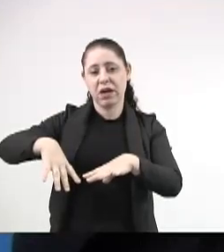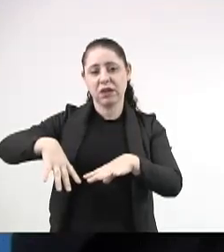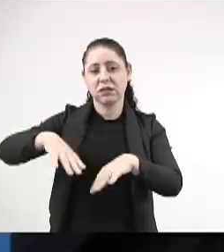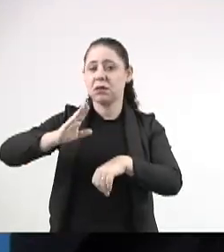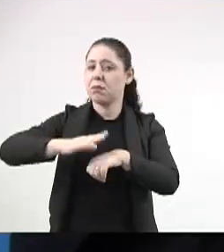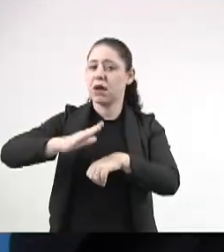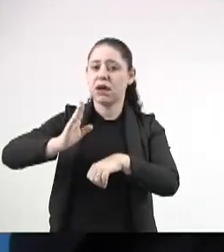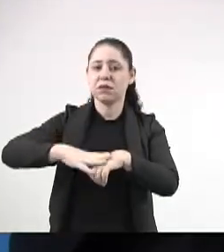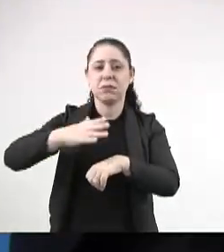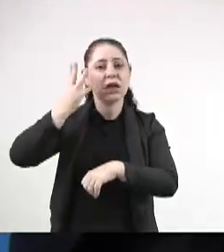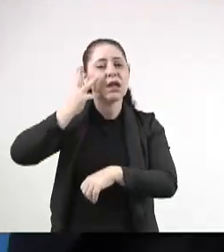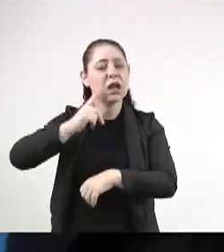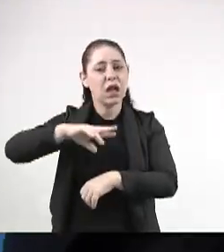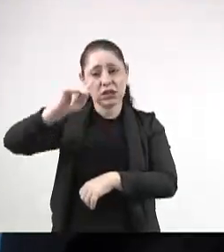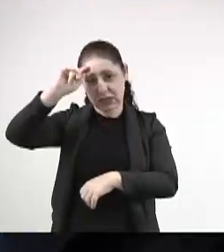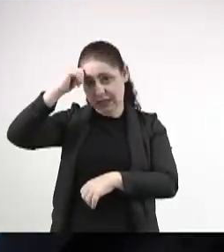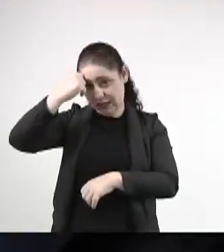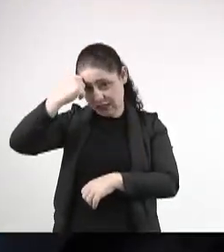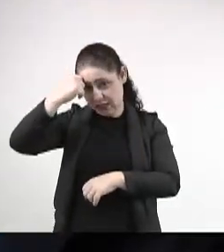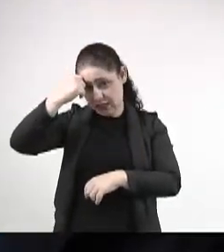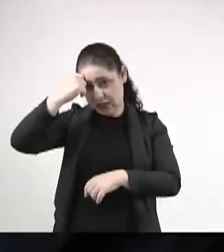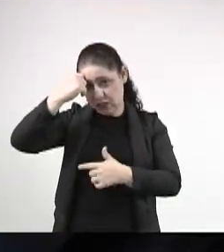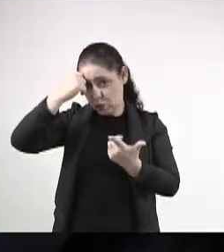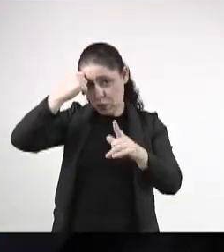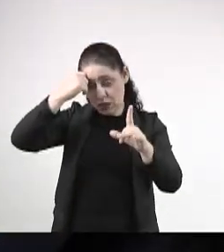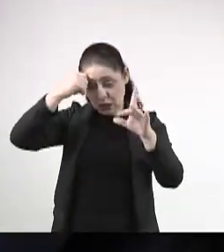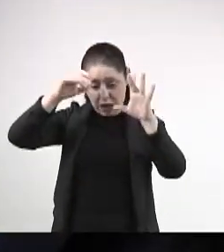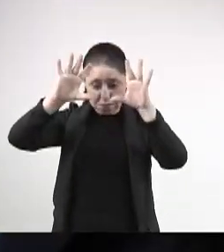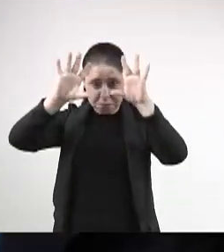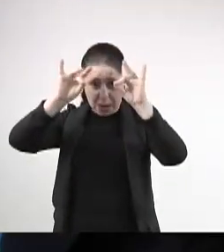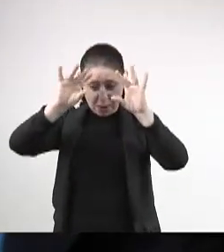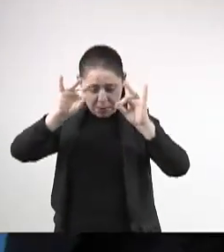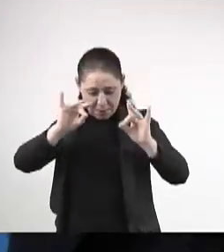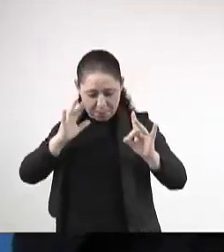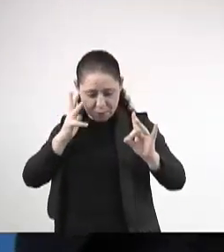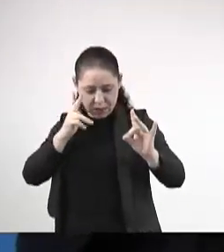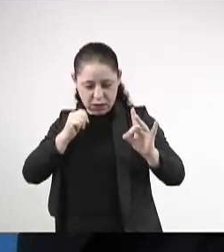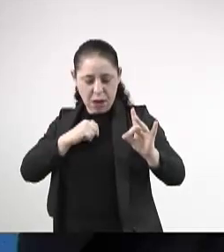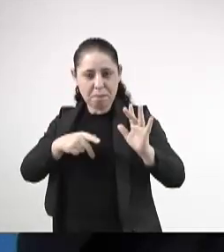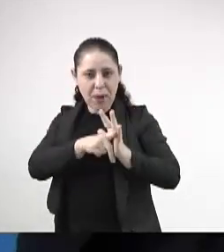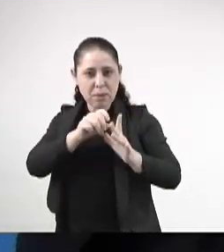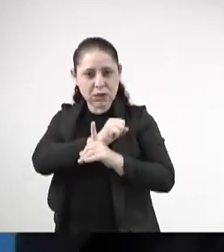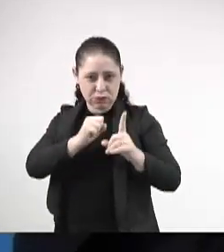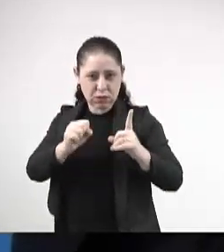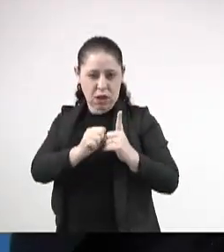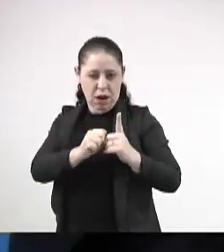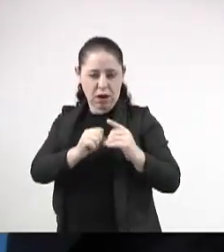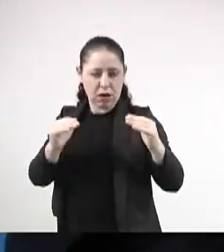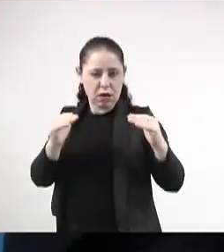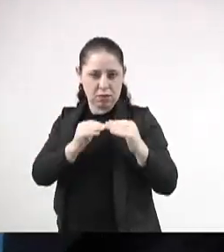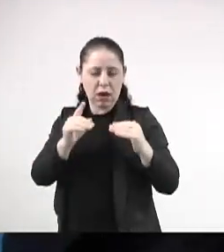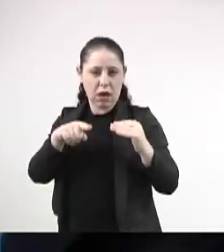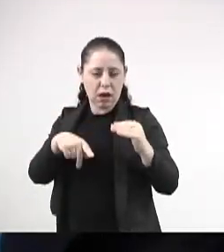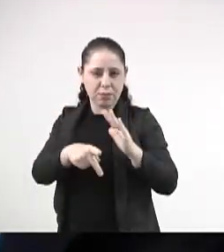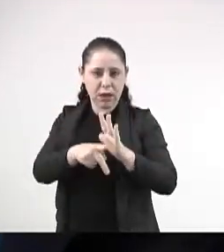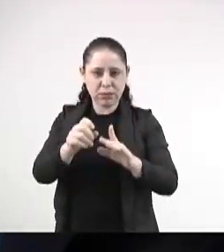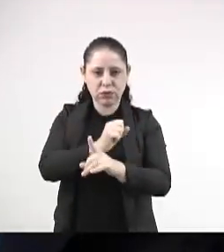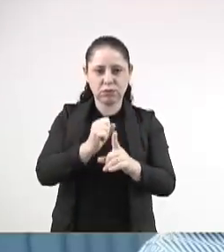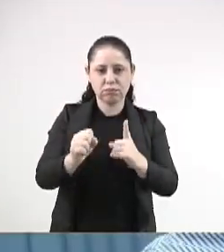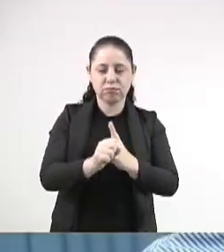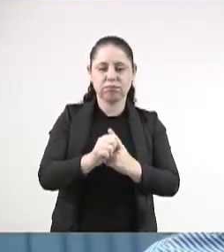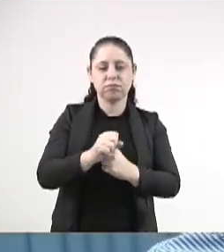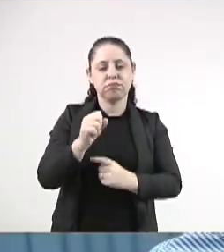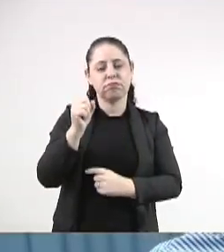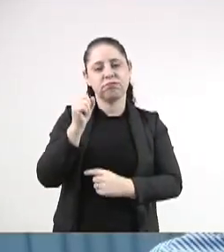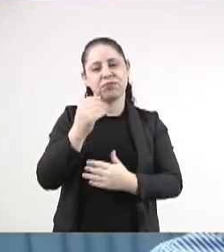for uma criança negra, que não está nos padrões ditos pela sociedade. A